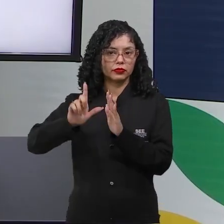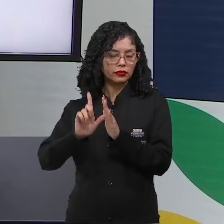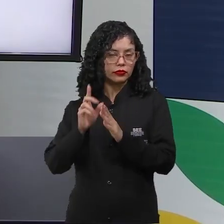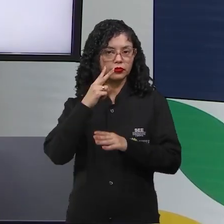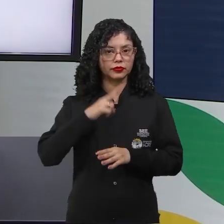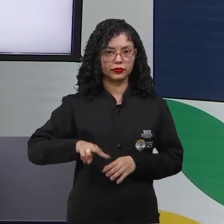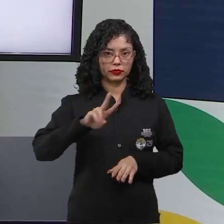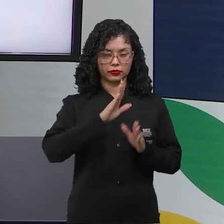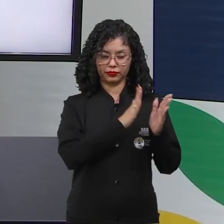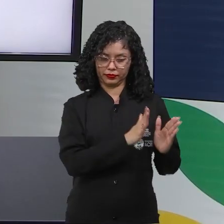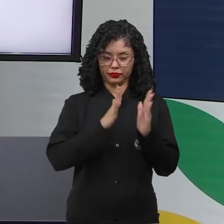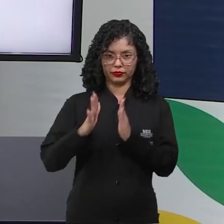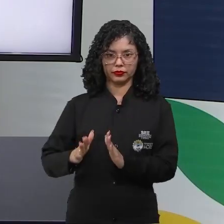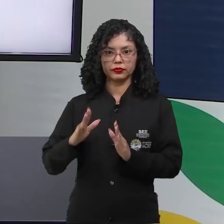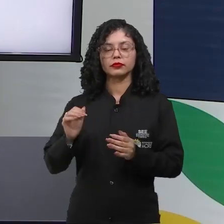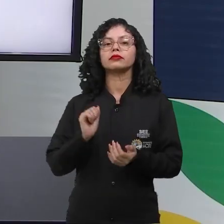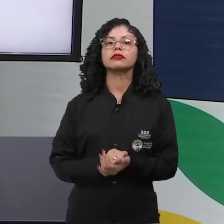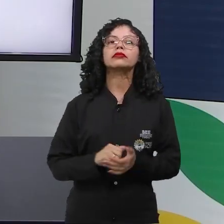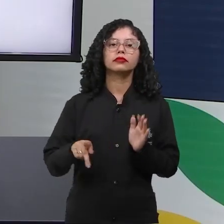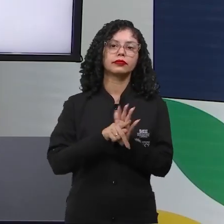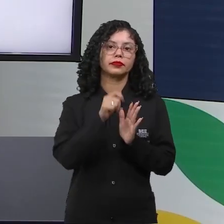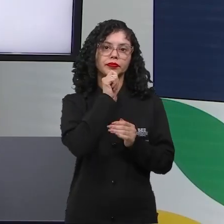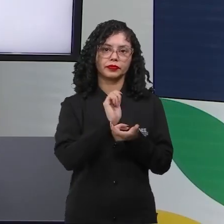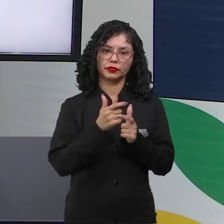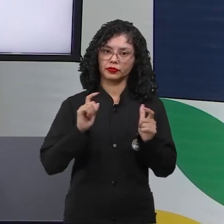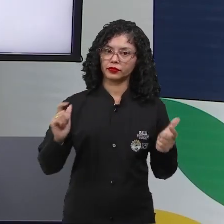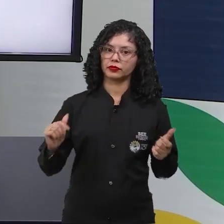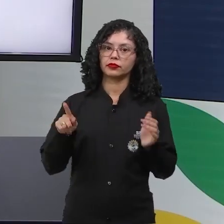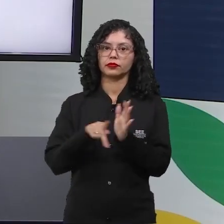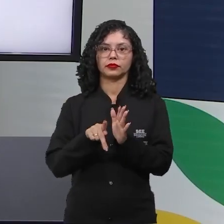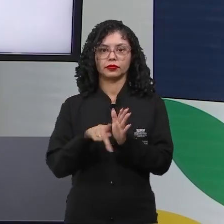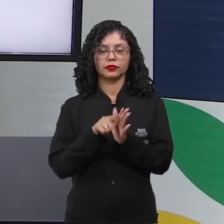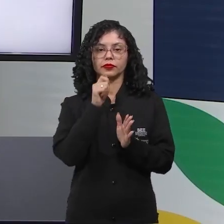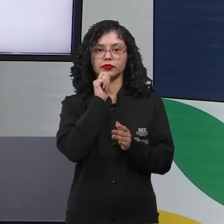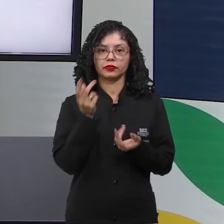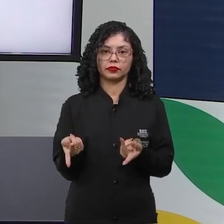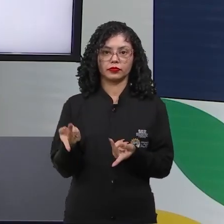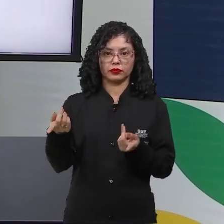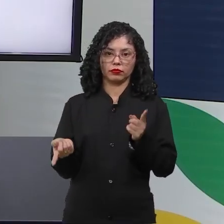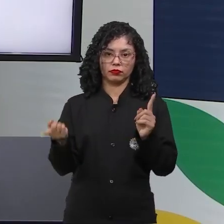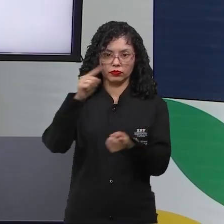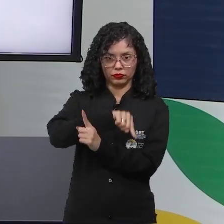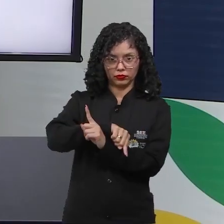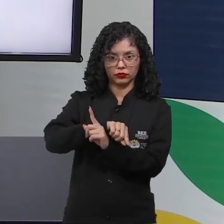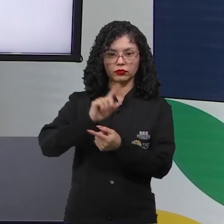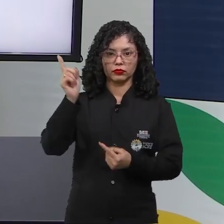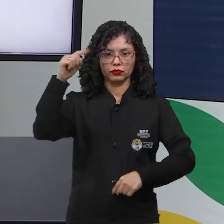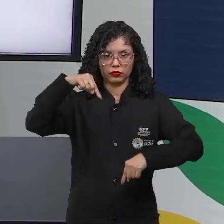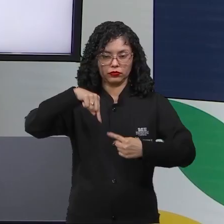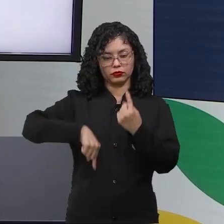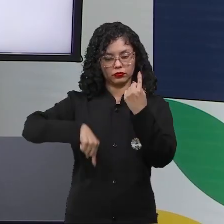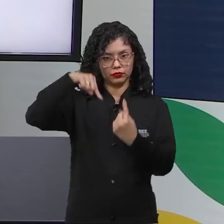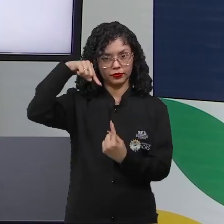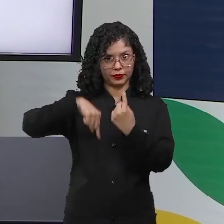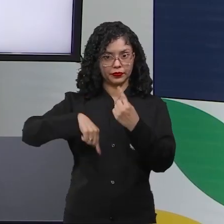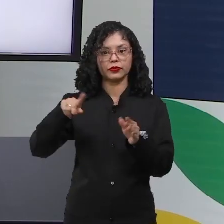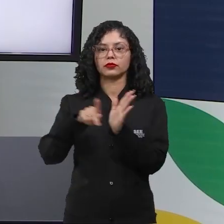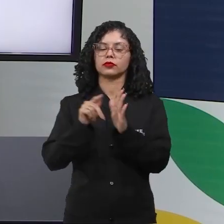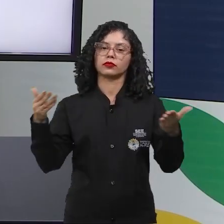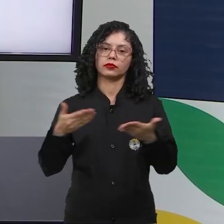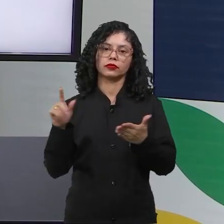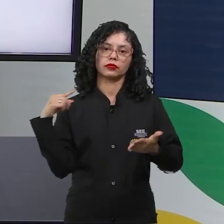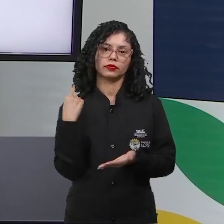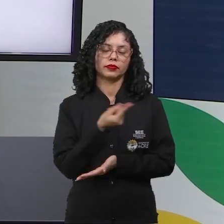vimos sobre partes proporcionais, grandezas proporcionais e inversamente proporcionais. Na aula de